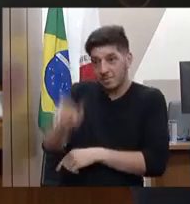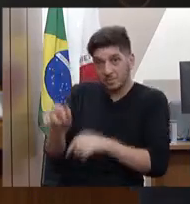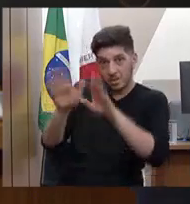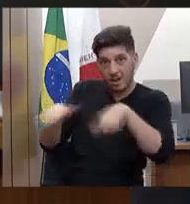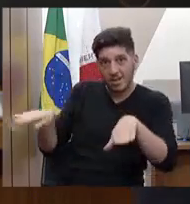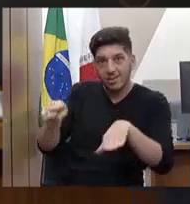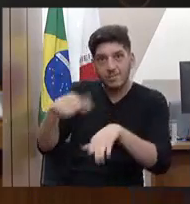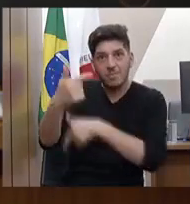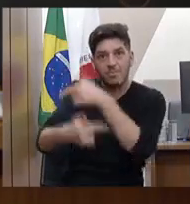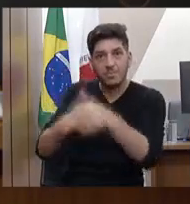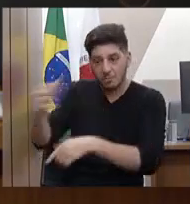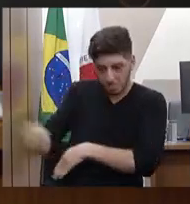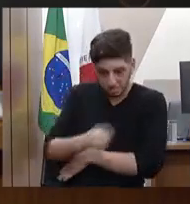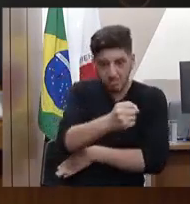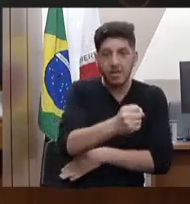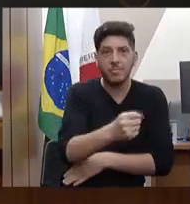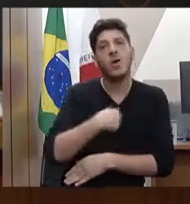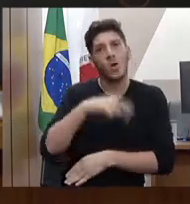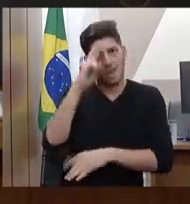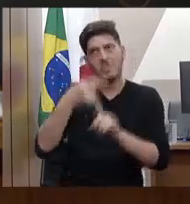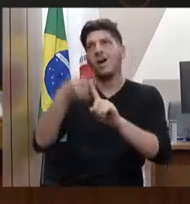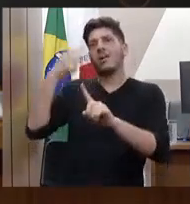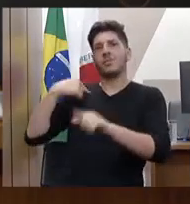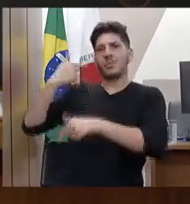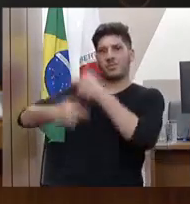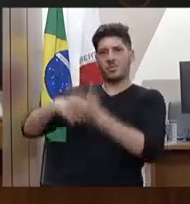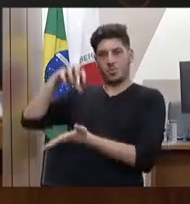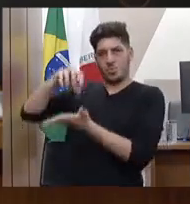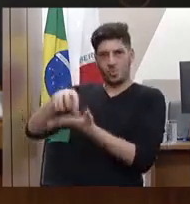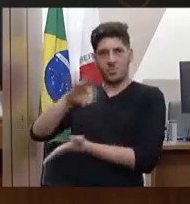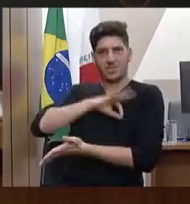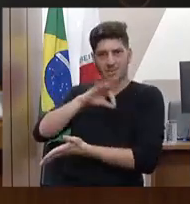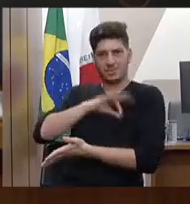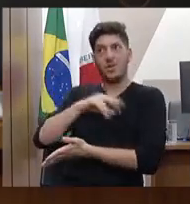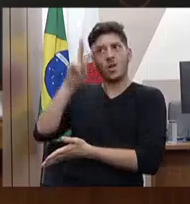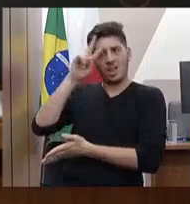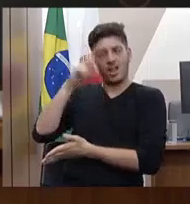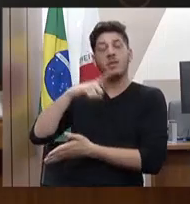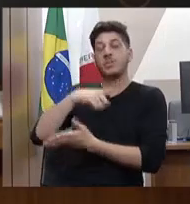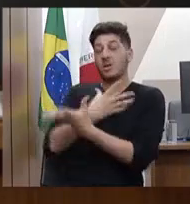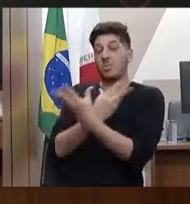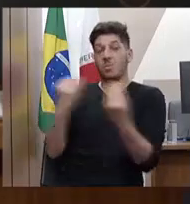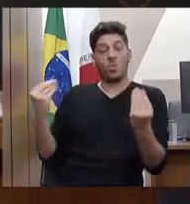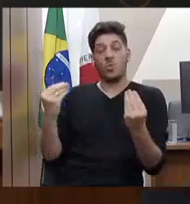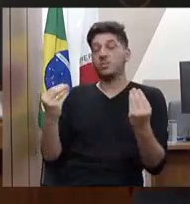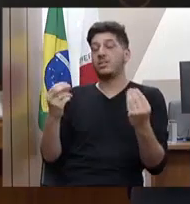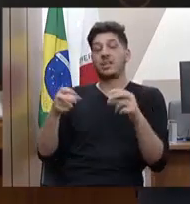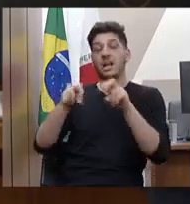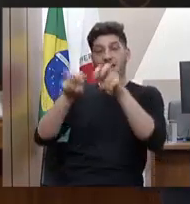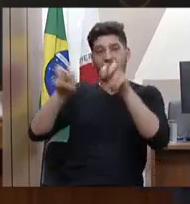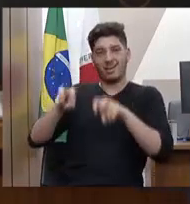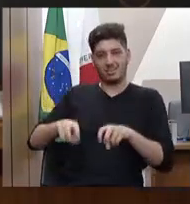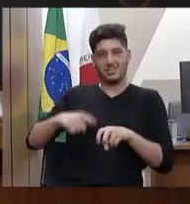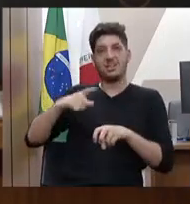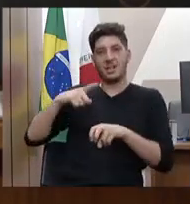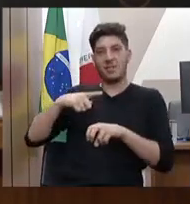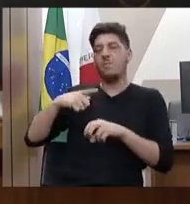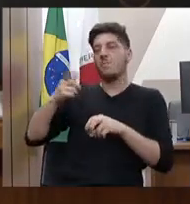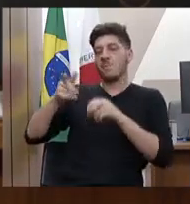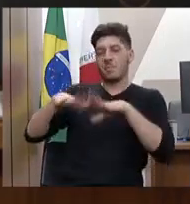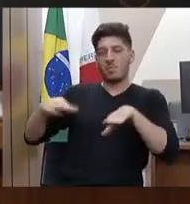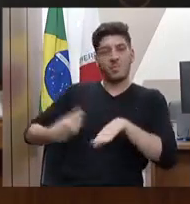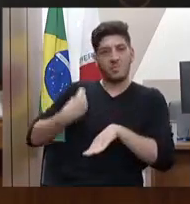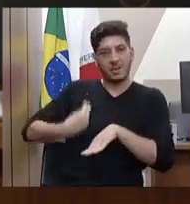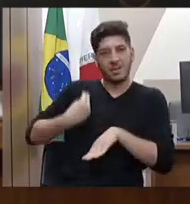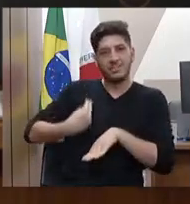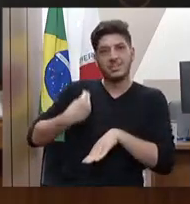quando ele tava na delegacia do trabalho eu lembro demais de sair da questão das carvoarias era comum crianças estarem ali participando dessa